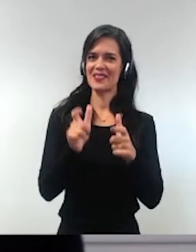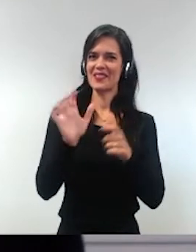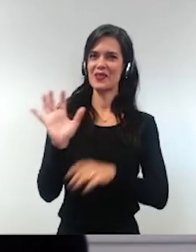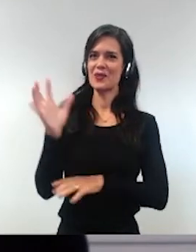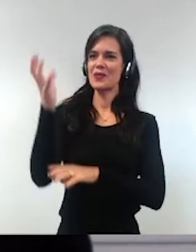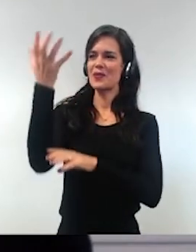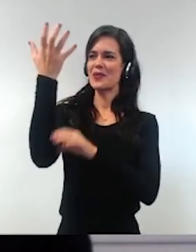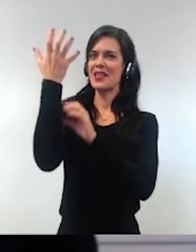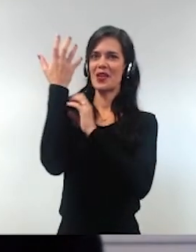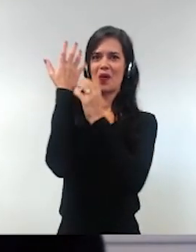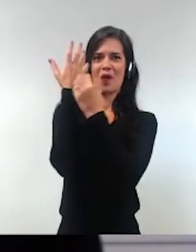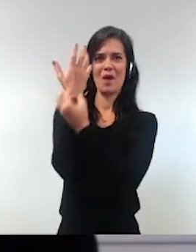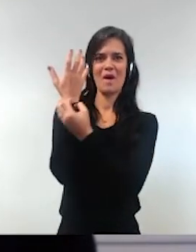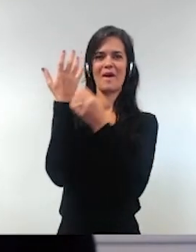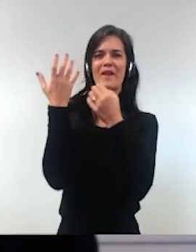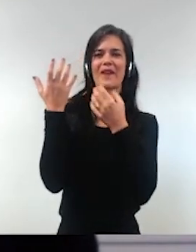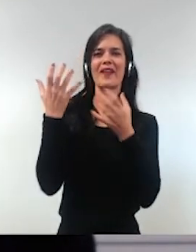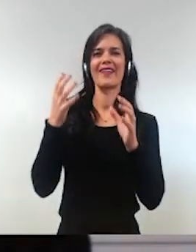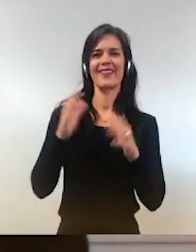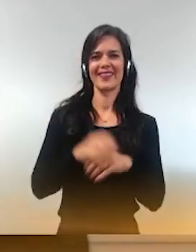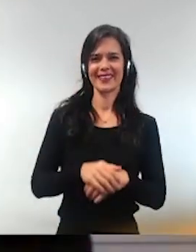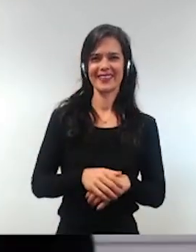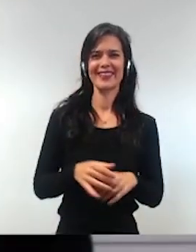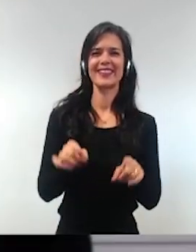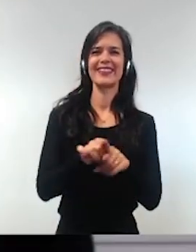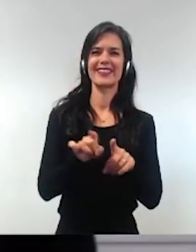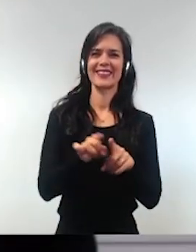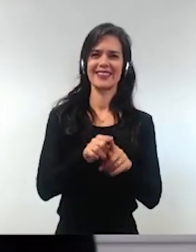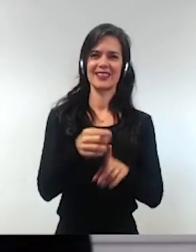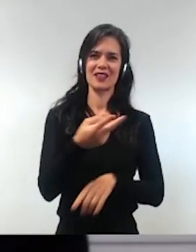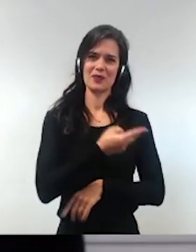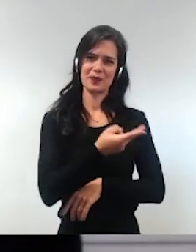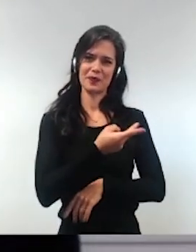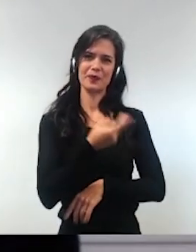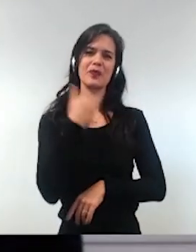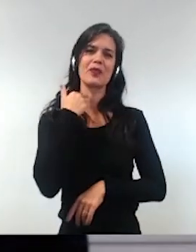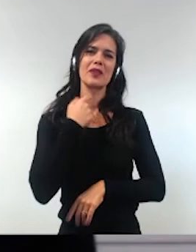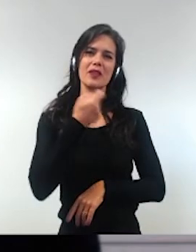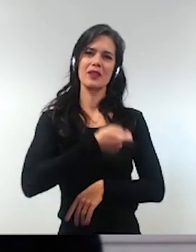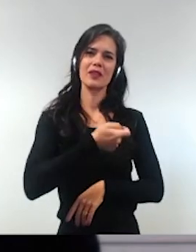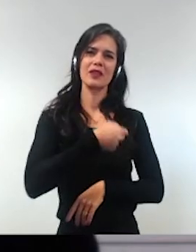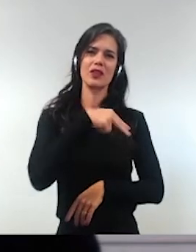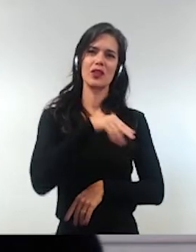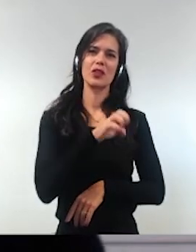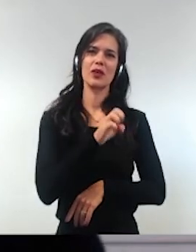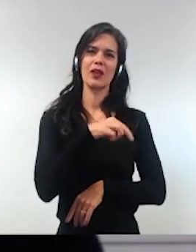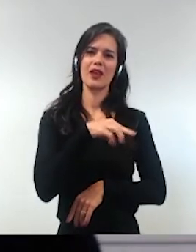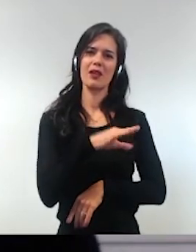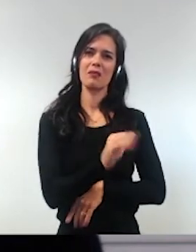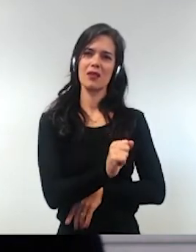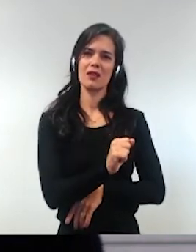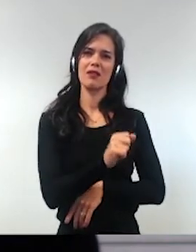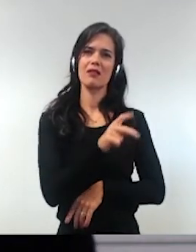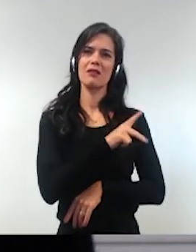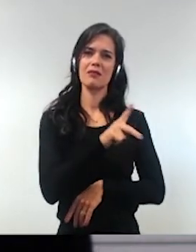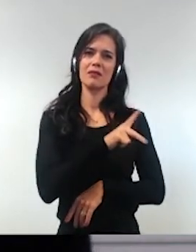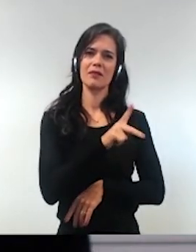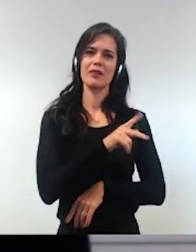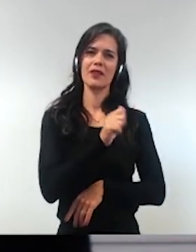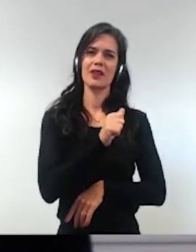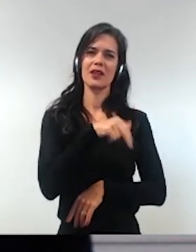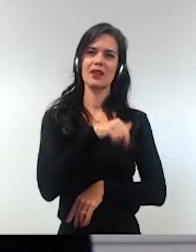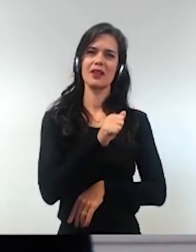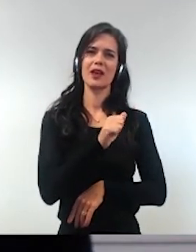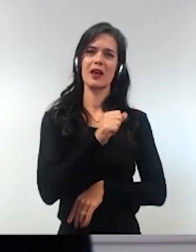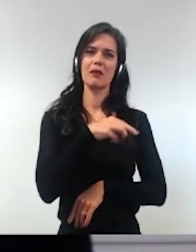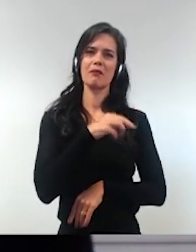né? E as queridas magistradas, a doutora Noêmia Porto, presidente da ANAMATRA,